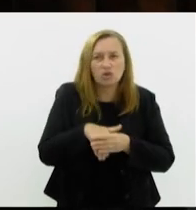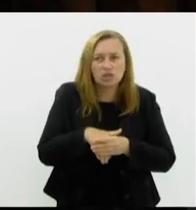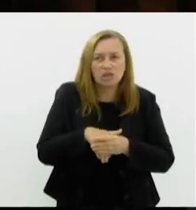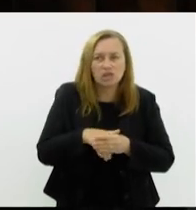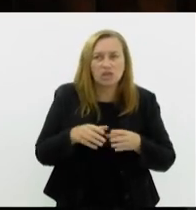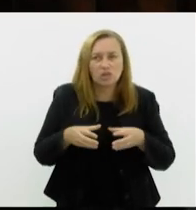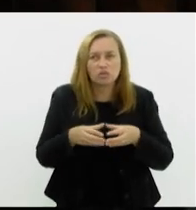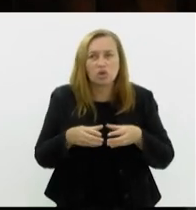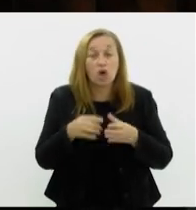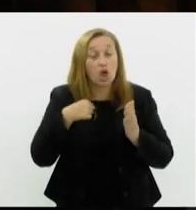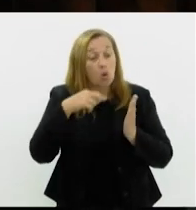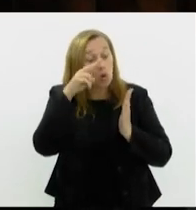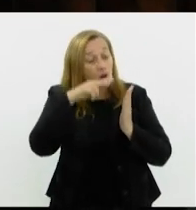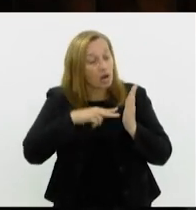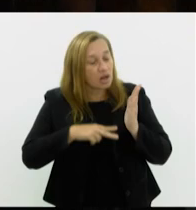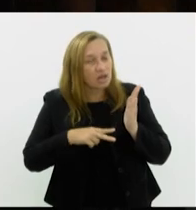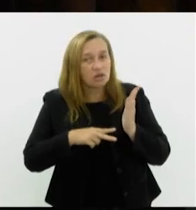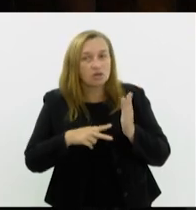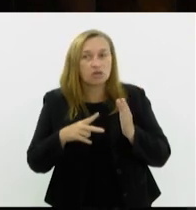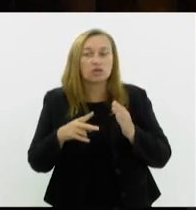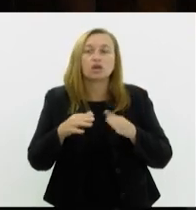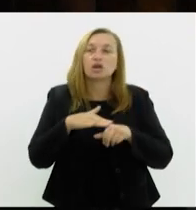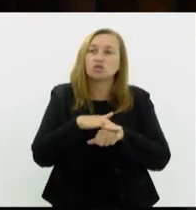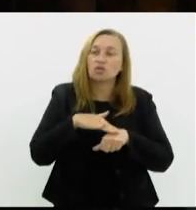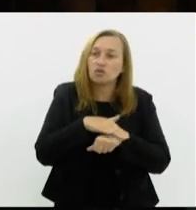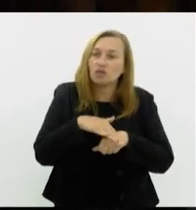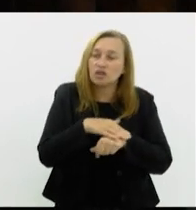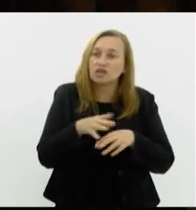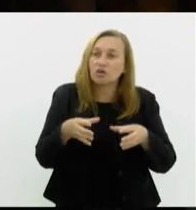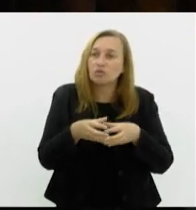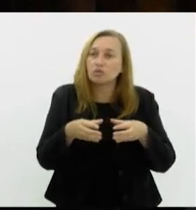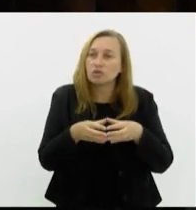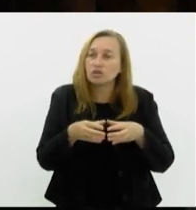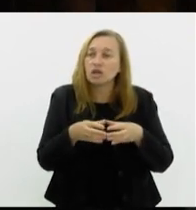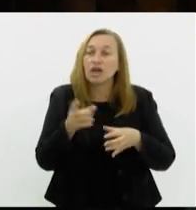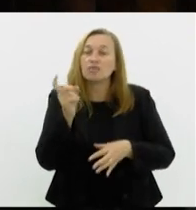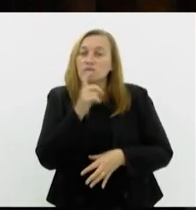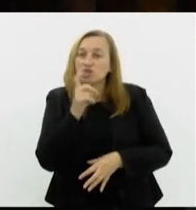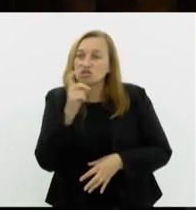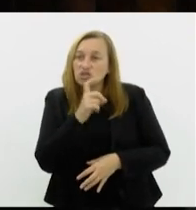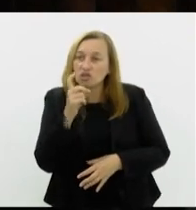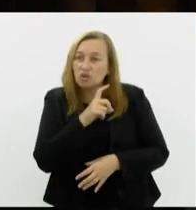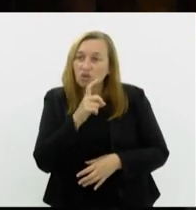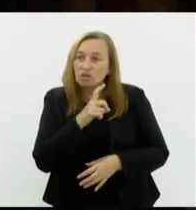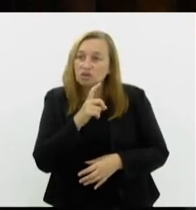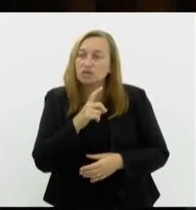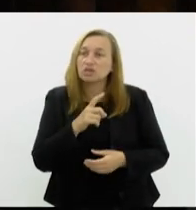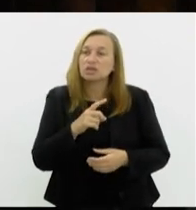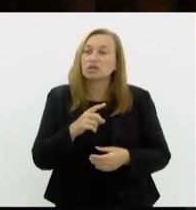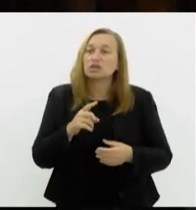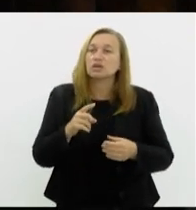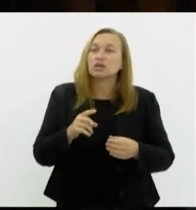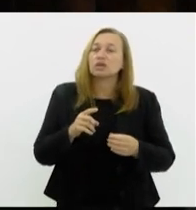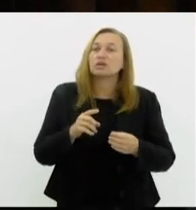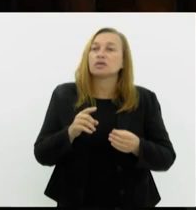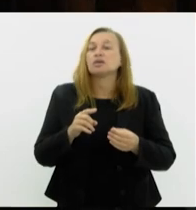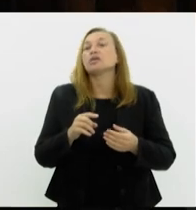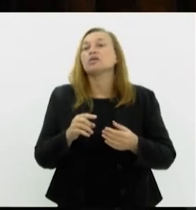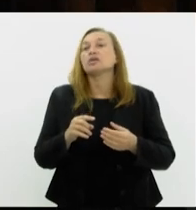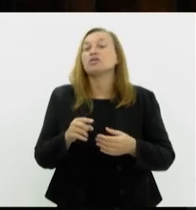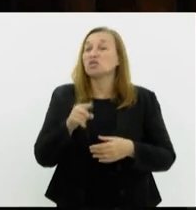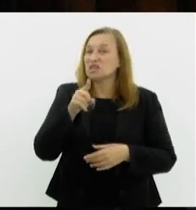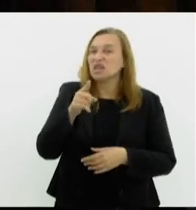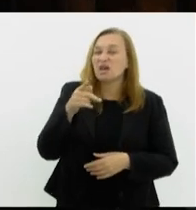eu li aqui o diálogo da comissão. Ele está puxando uma polêmica mentirosa para disfarçar esse debate. Então, você pai, você